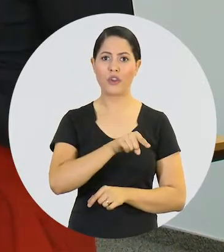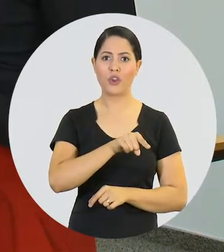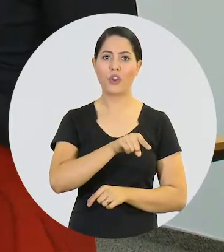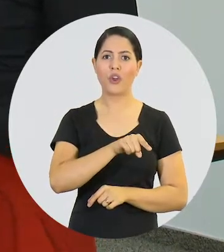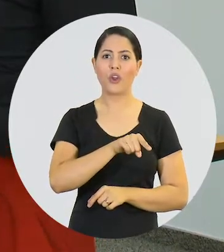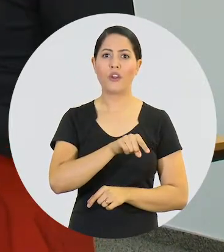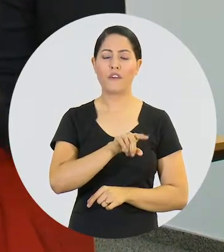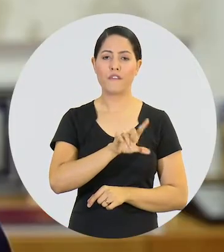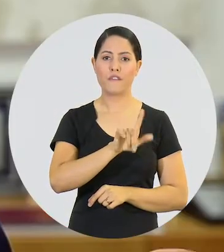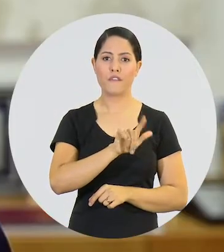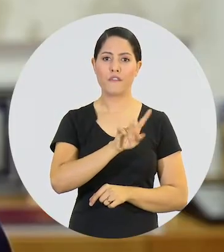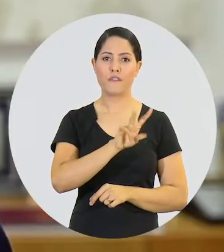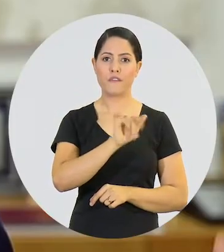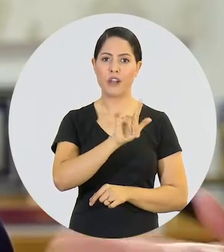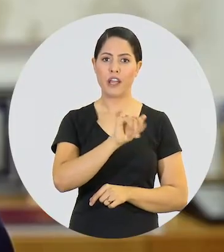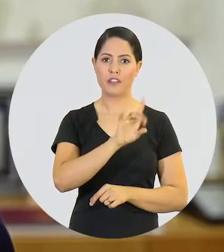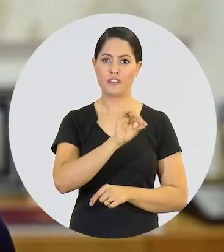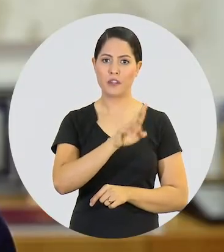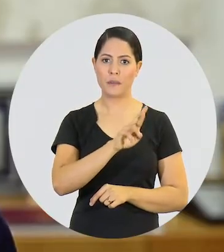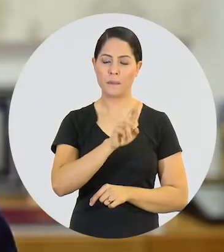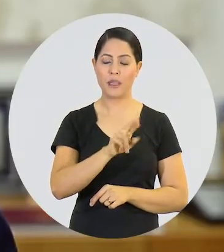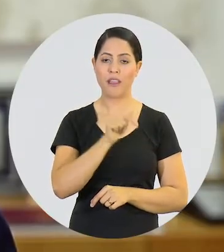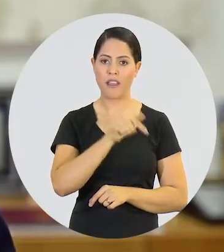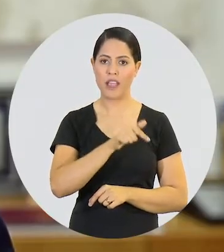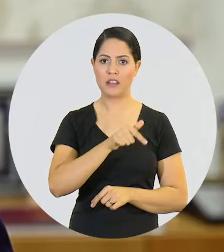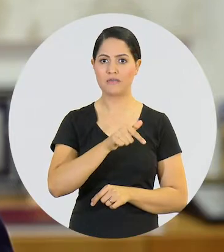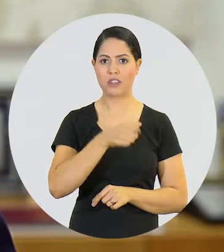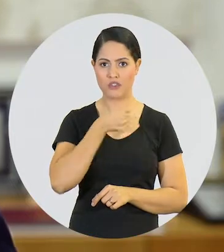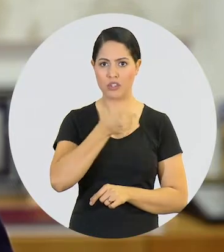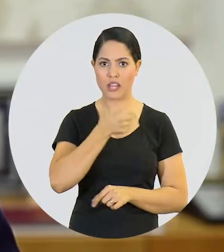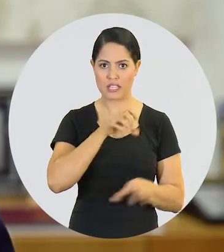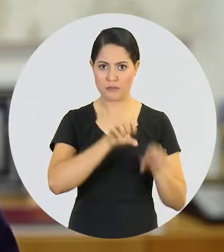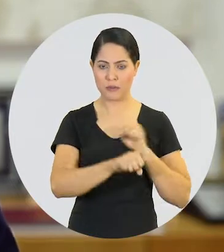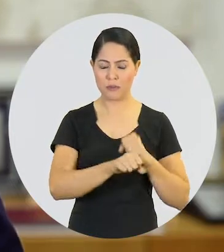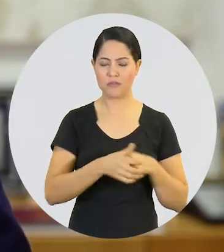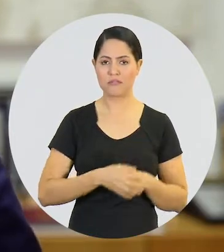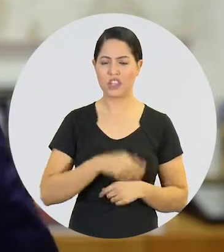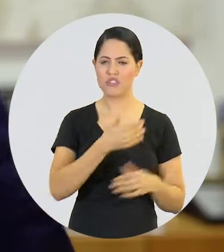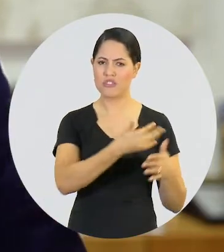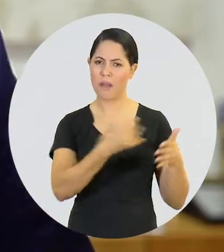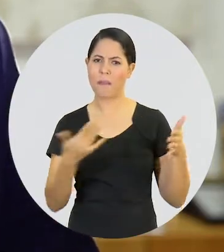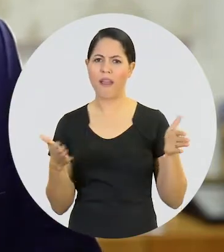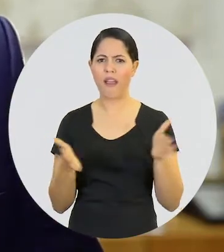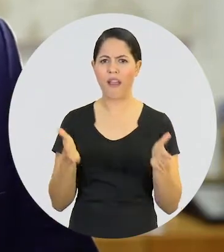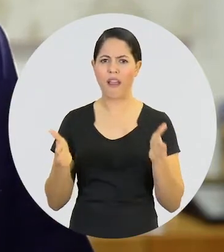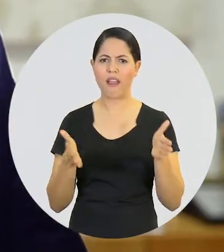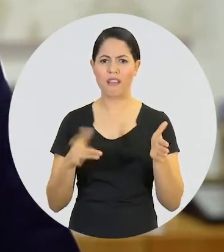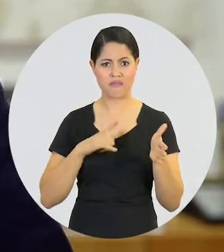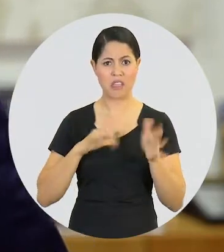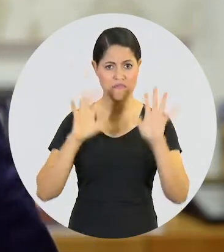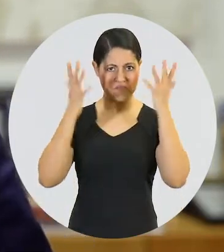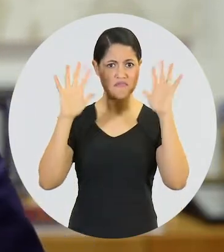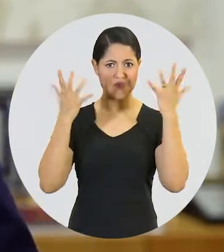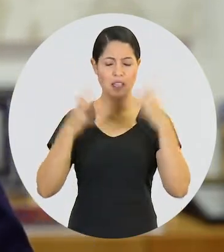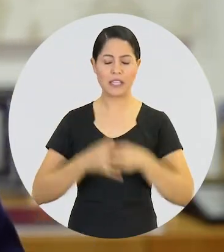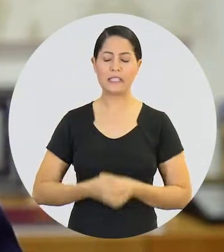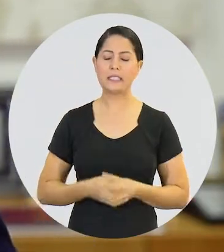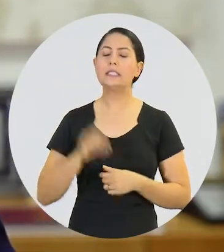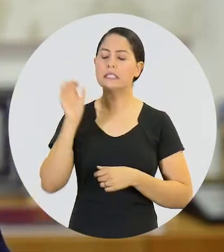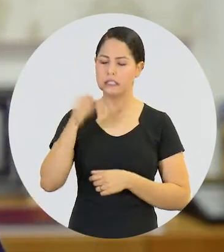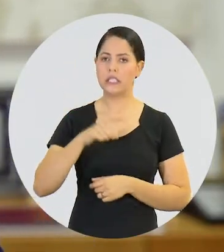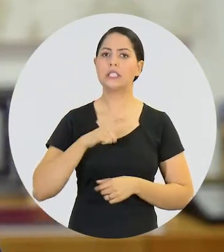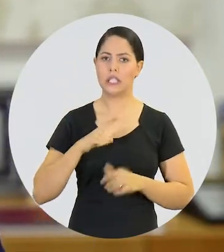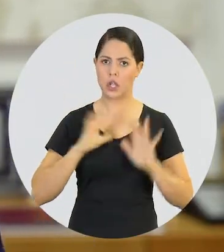jornalista Vladimir Herzog. De lá para cá, o senhor acredita que temos o que comemorar? Temos. Se pensarmos no dia da morte